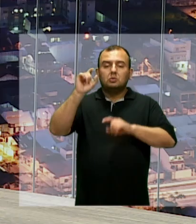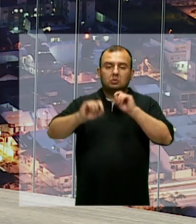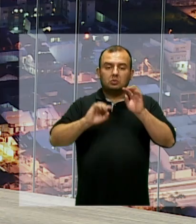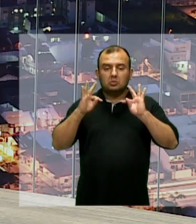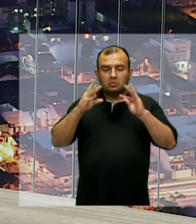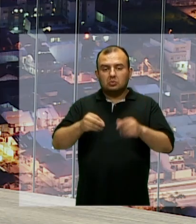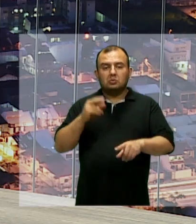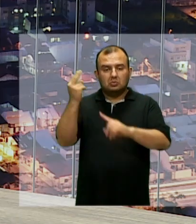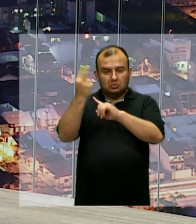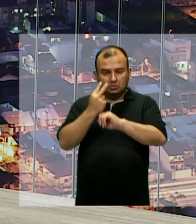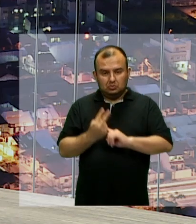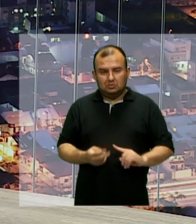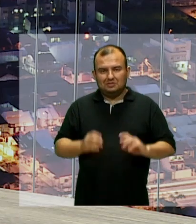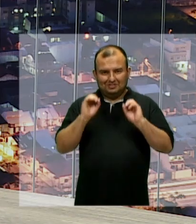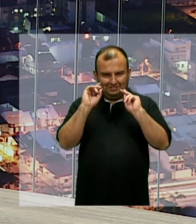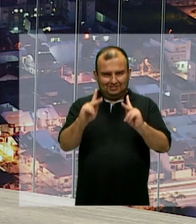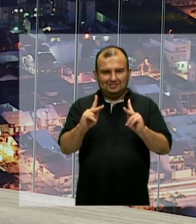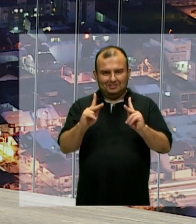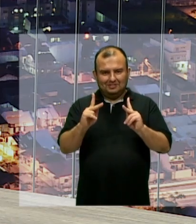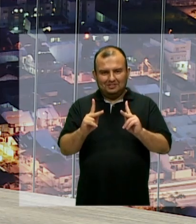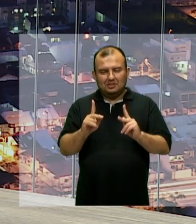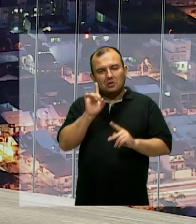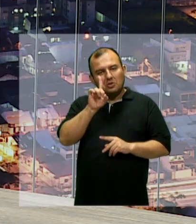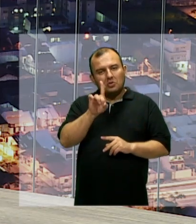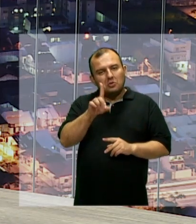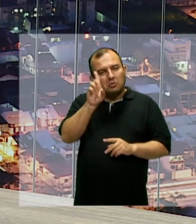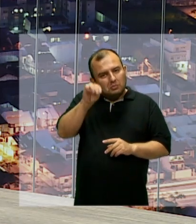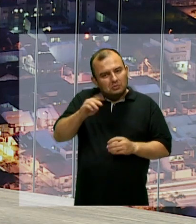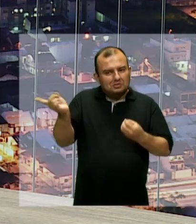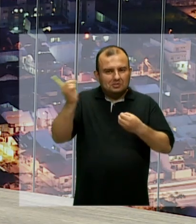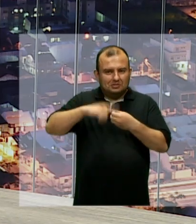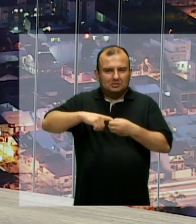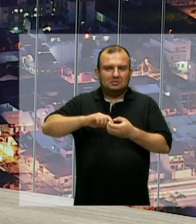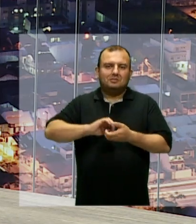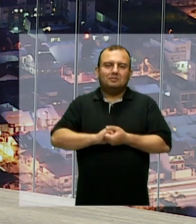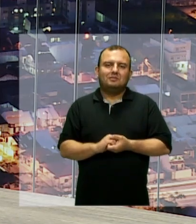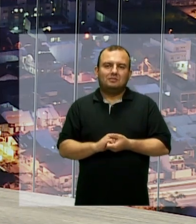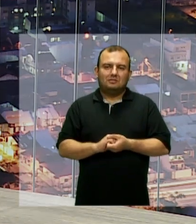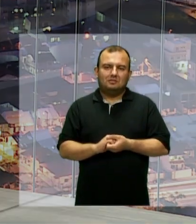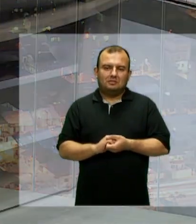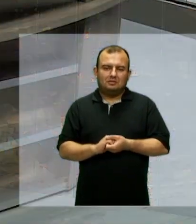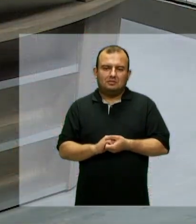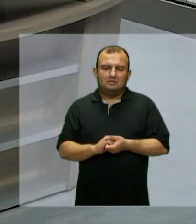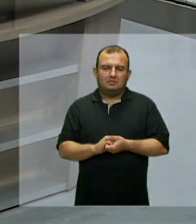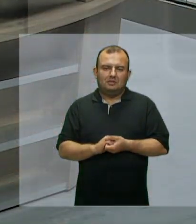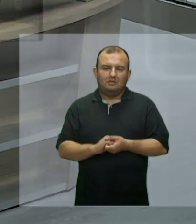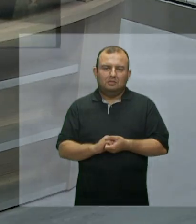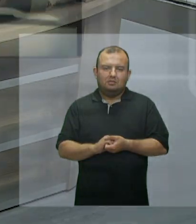todo mundo se cuidar, ok? É só um minutinho, a gente já volta.